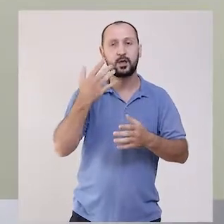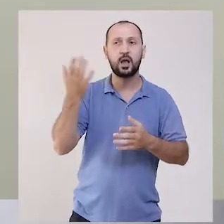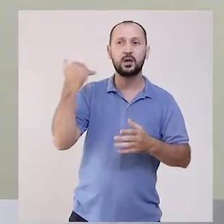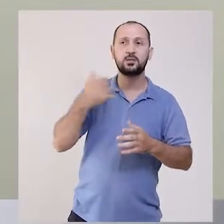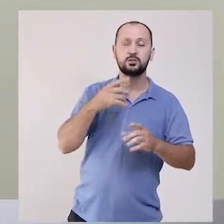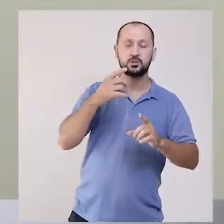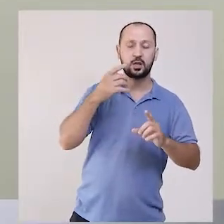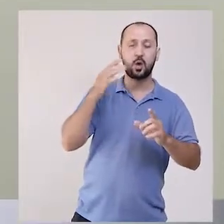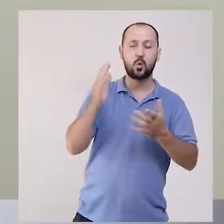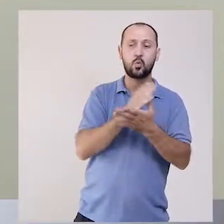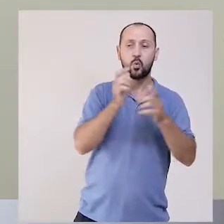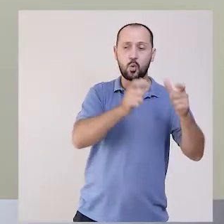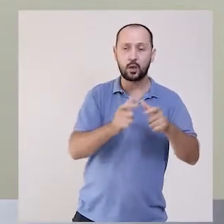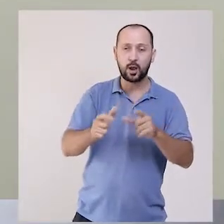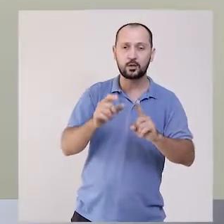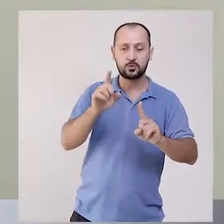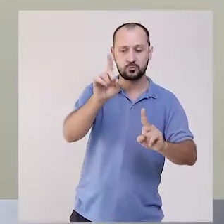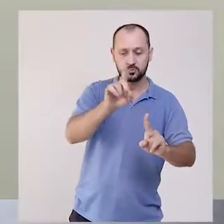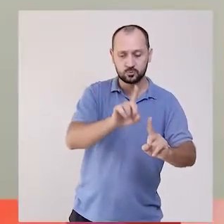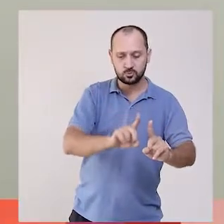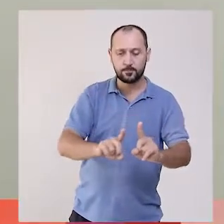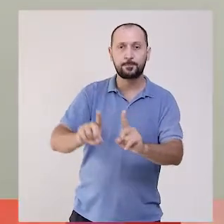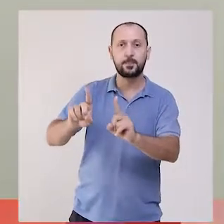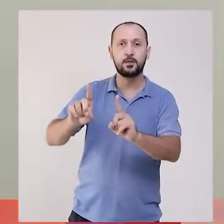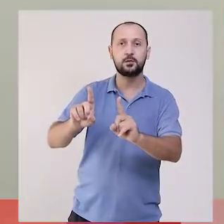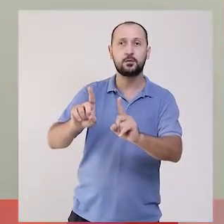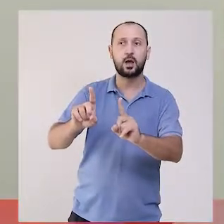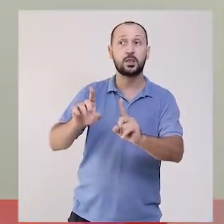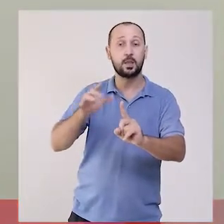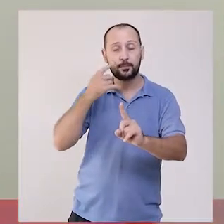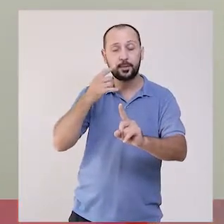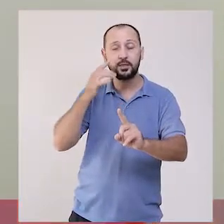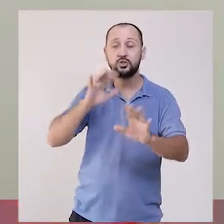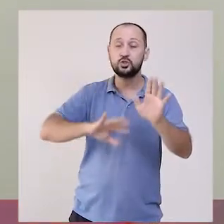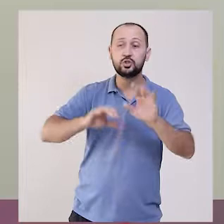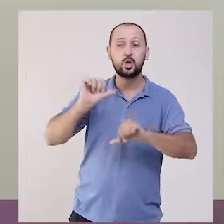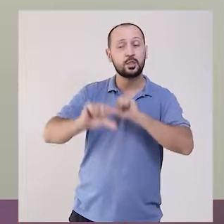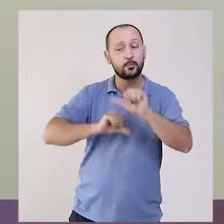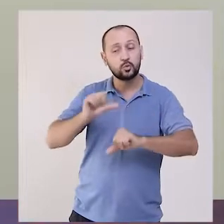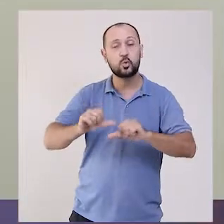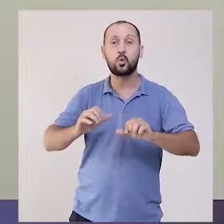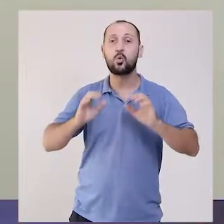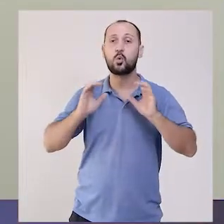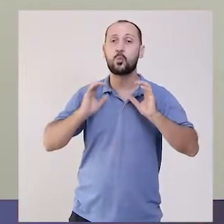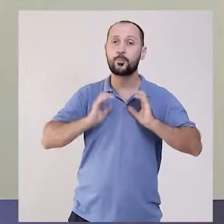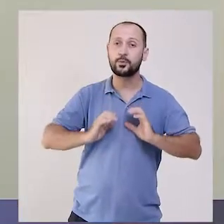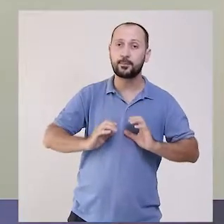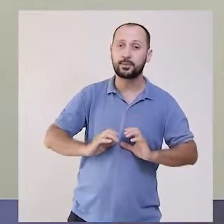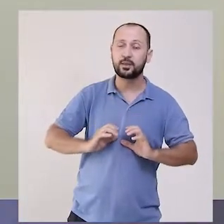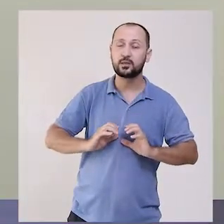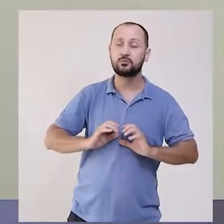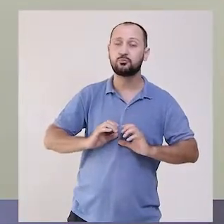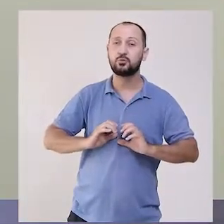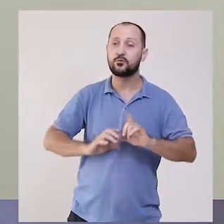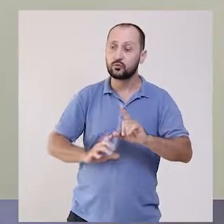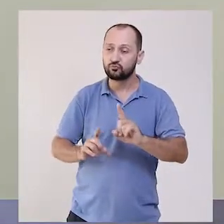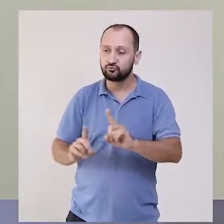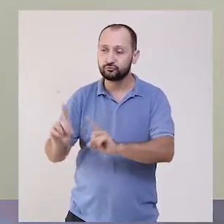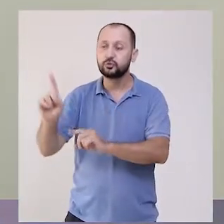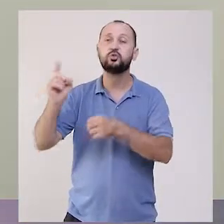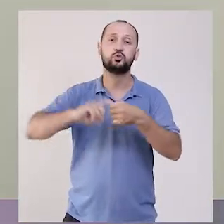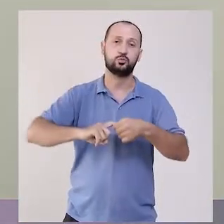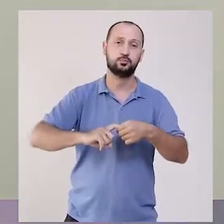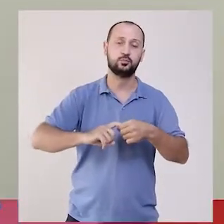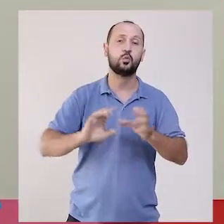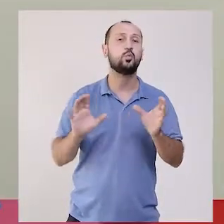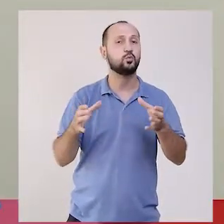caído bastante voltaram a crescer. A gente não sabe como é que é o comportamento. Então, tem que ter cuidado, sabe? A nossa